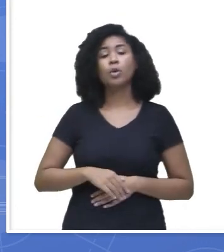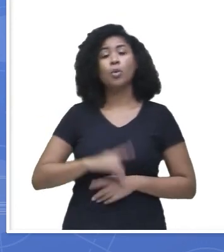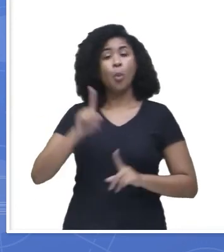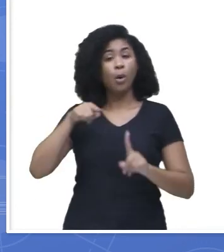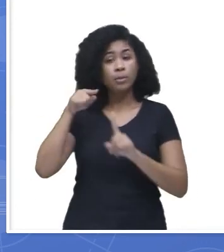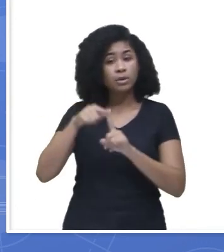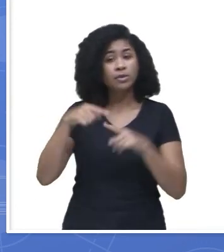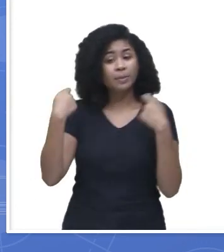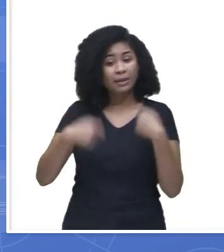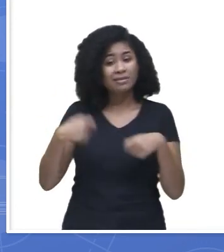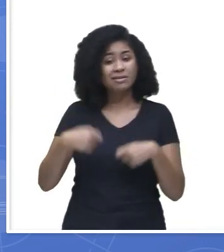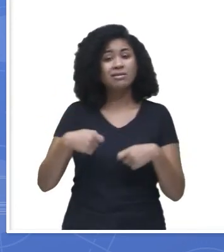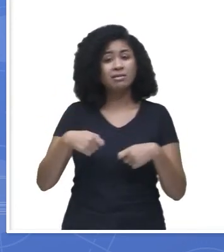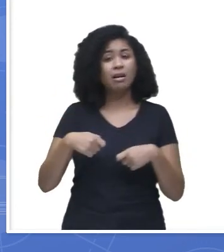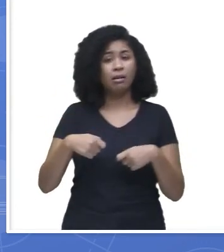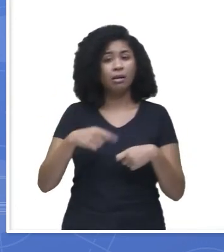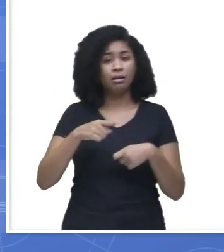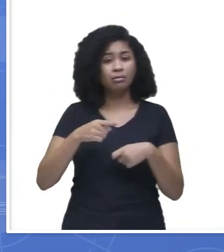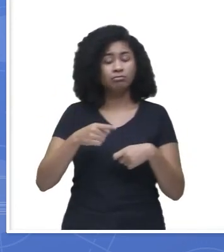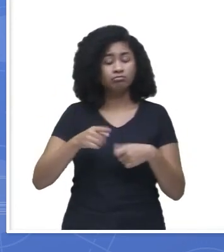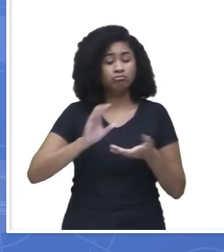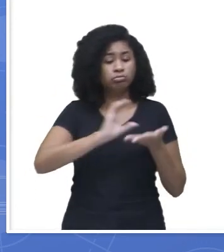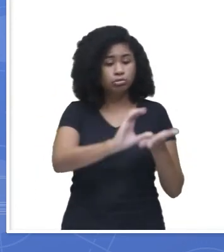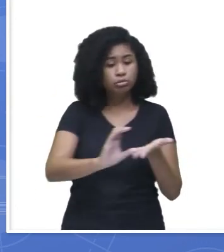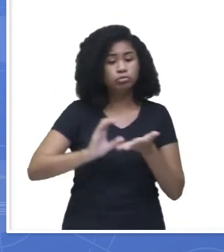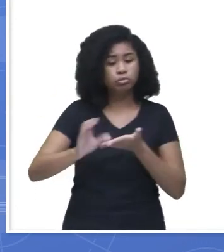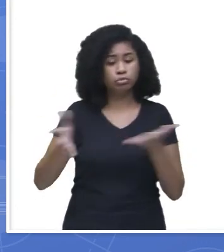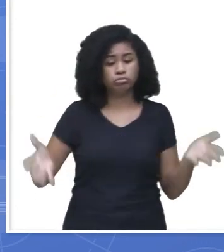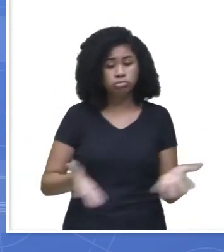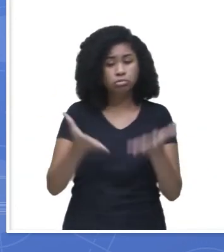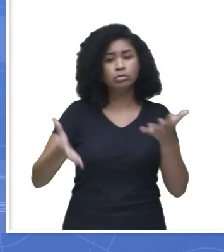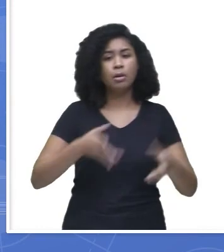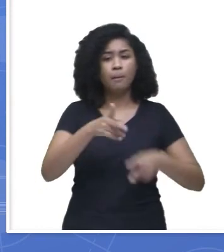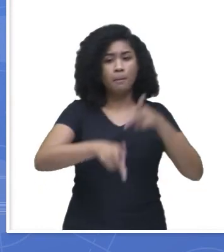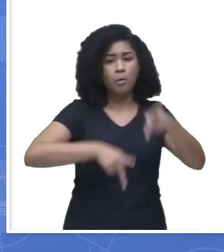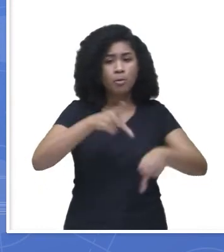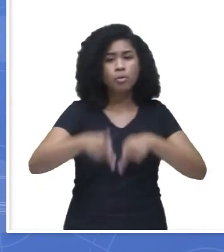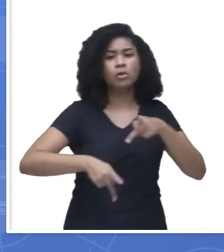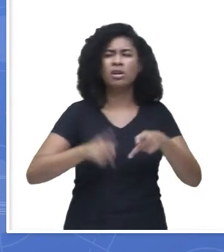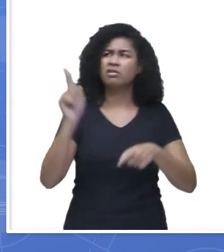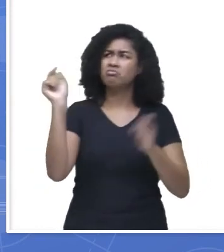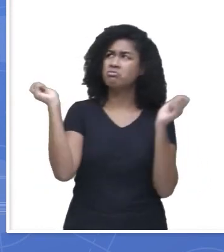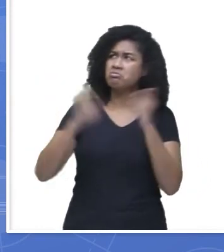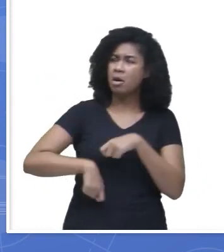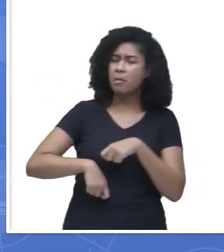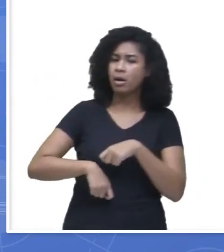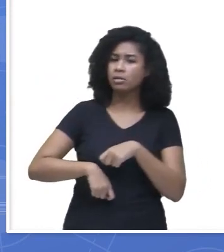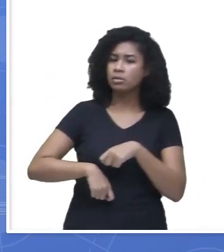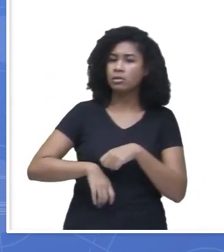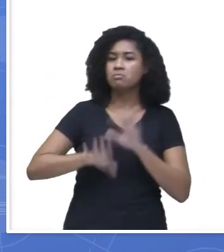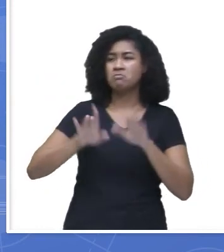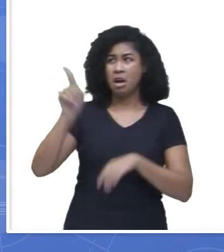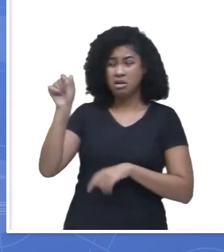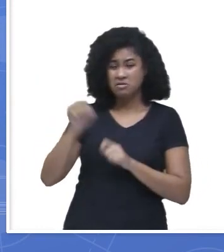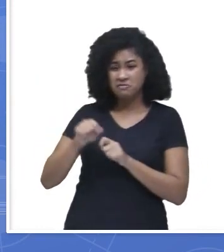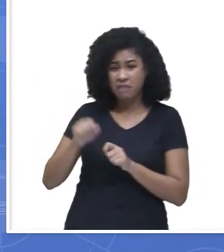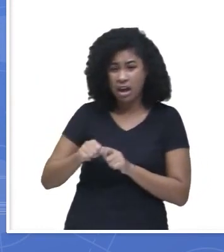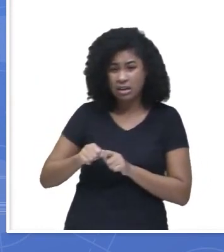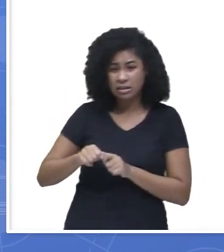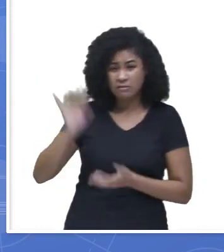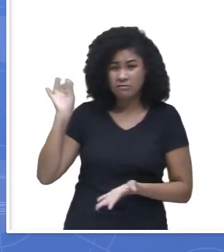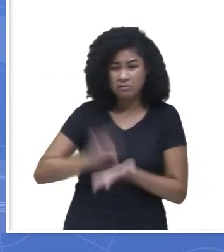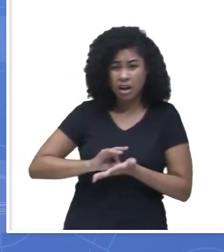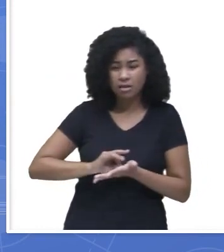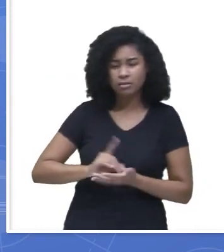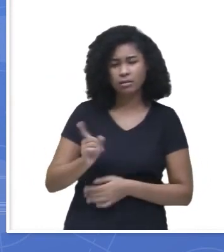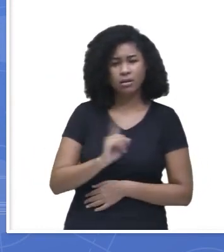pessoas? Deveria. Ela poderia ter feito isso? Poderia. Ela fez? Não. Porque ela está muito